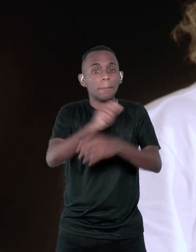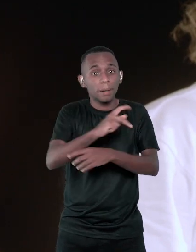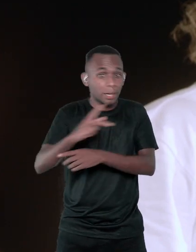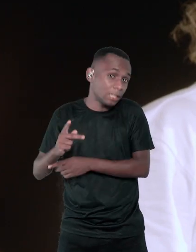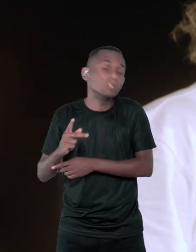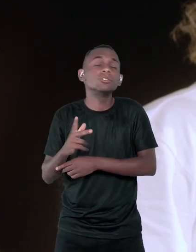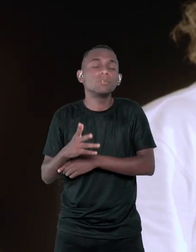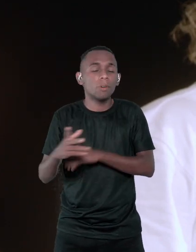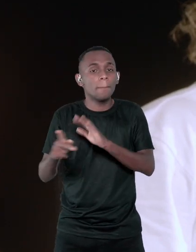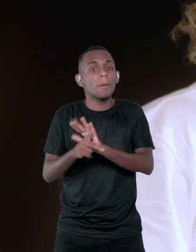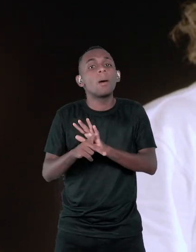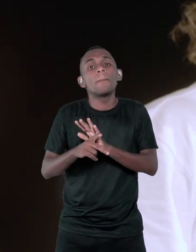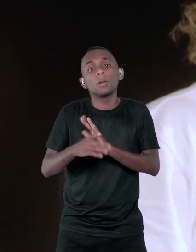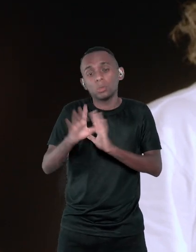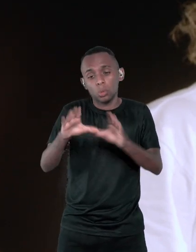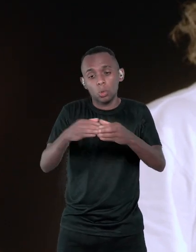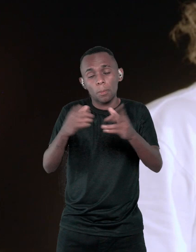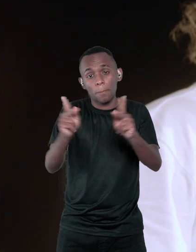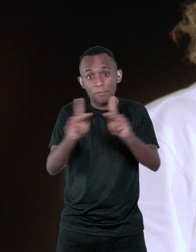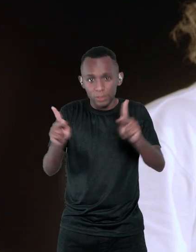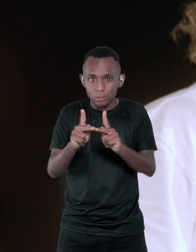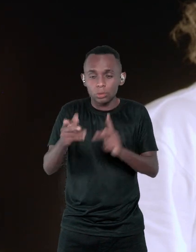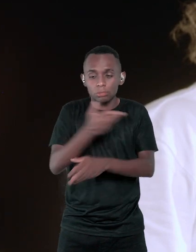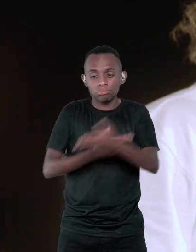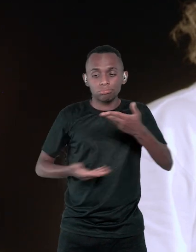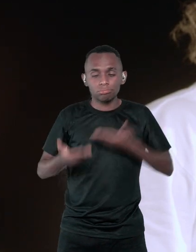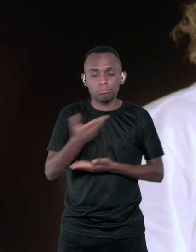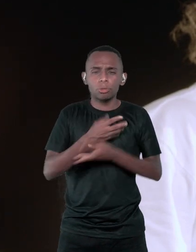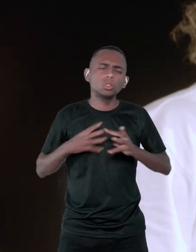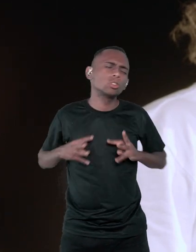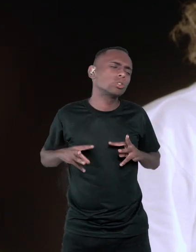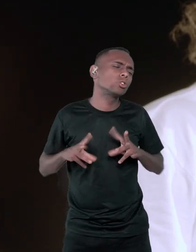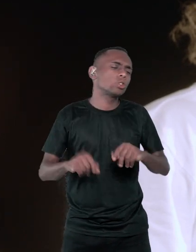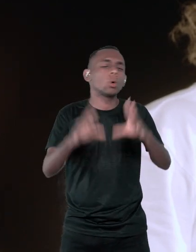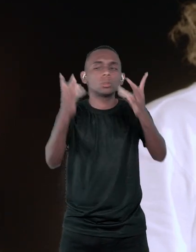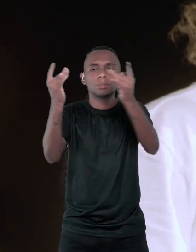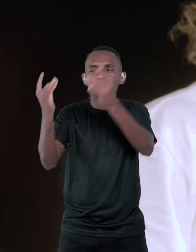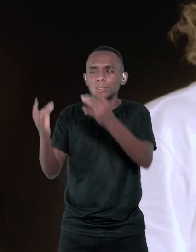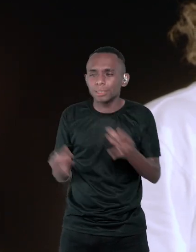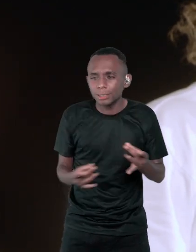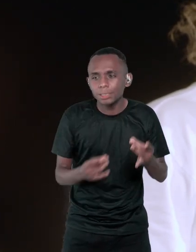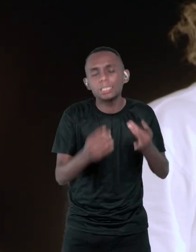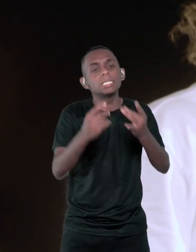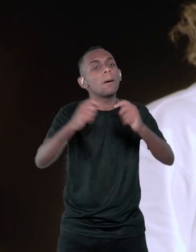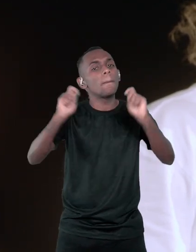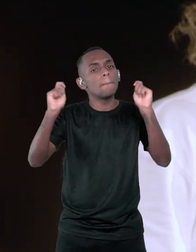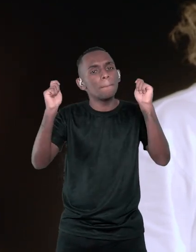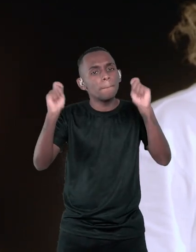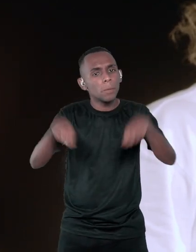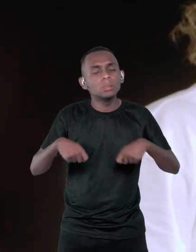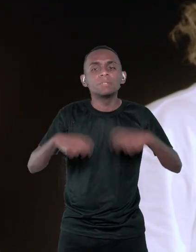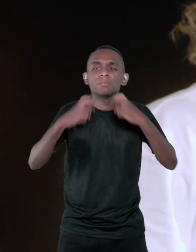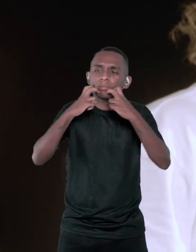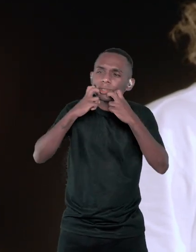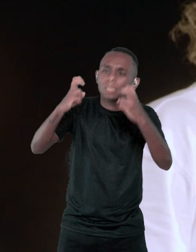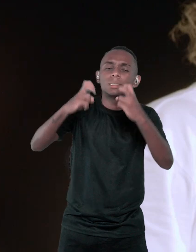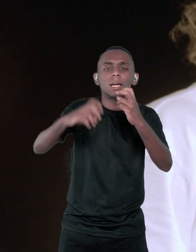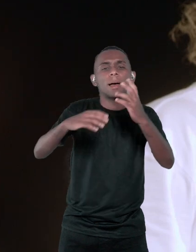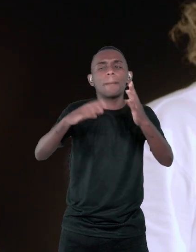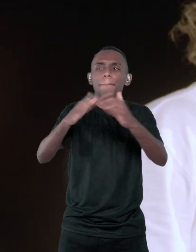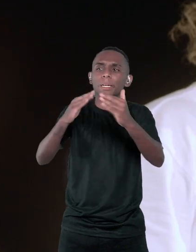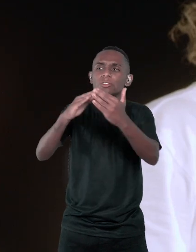já integrando com a turma do planeta. Mas todos os elementos da natureza têm direito a gritar pela sua